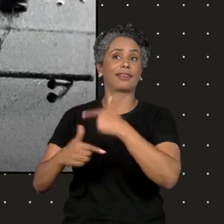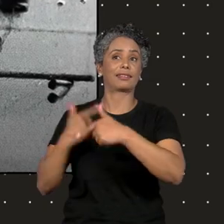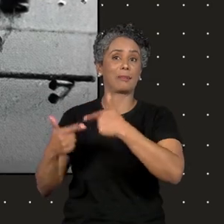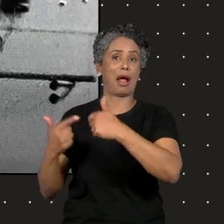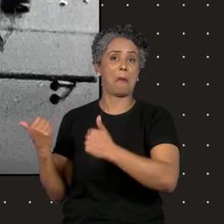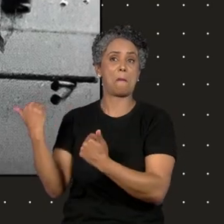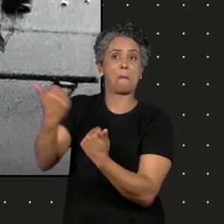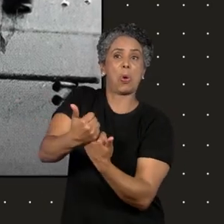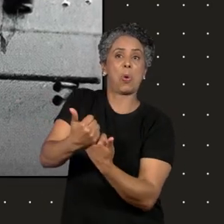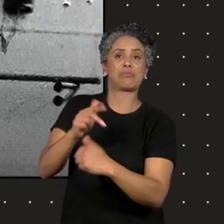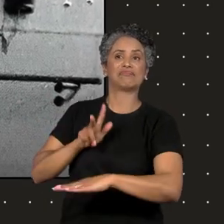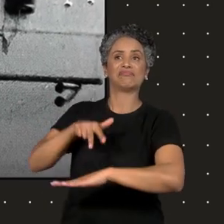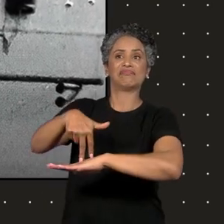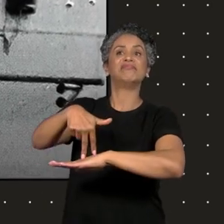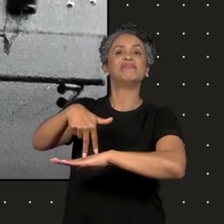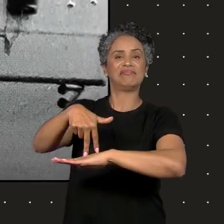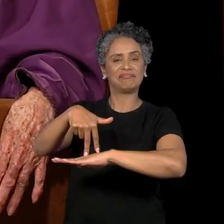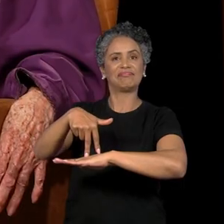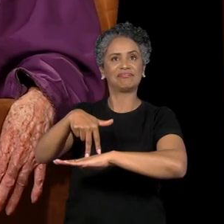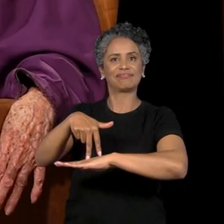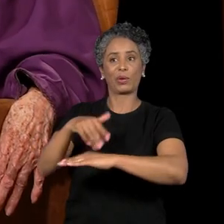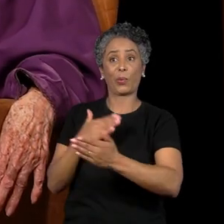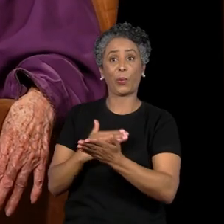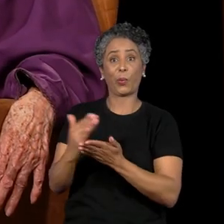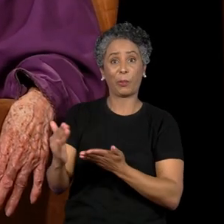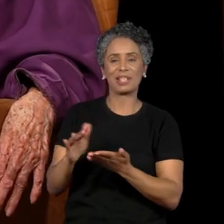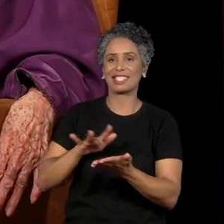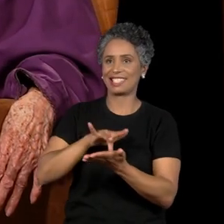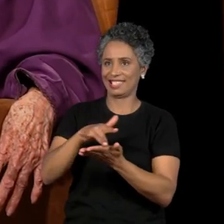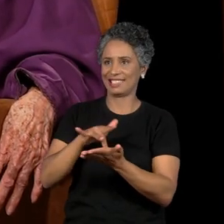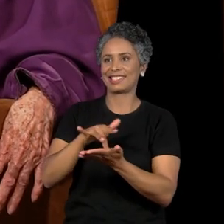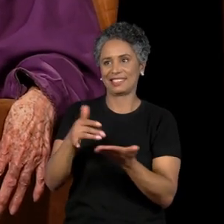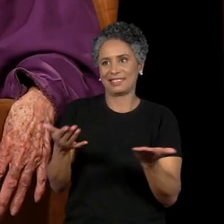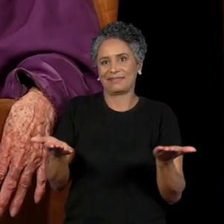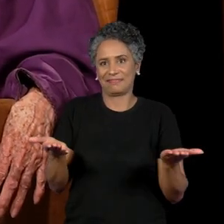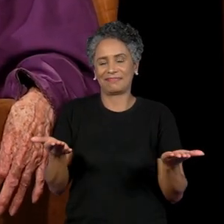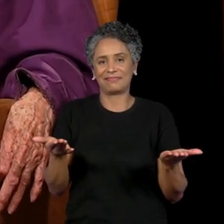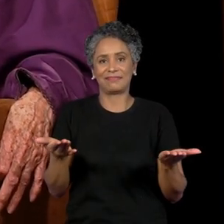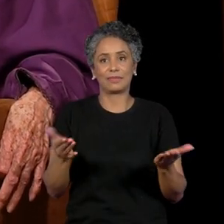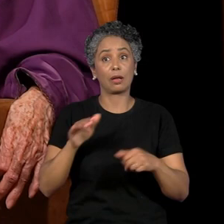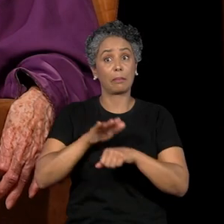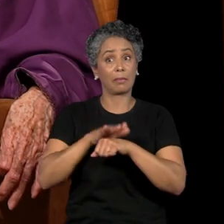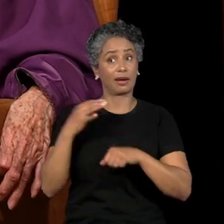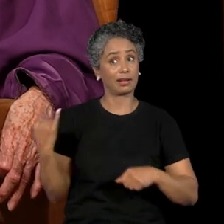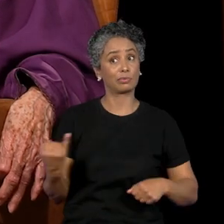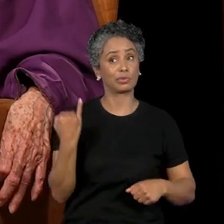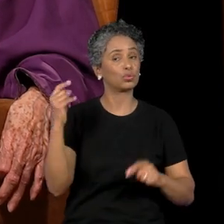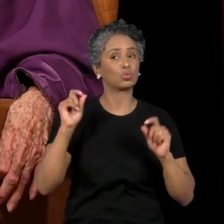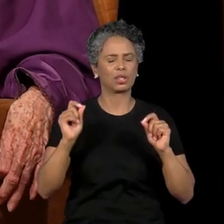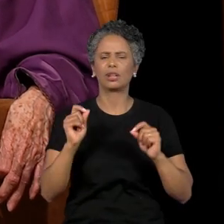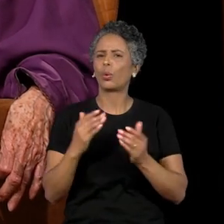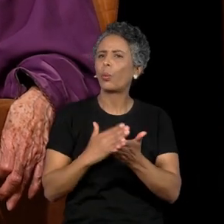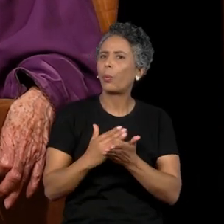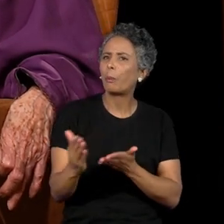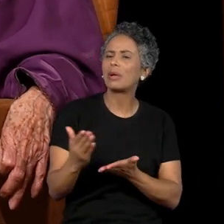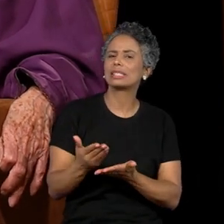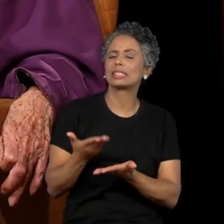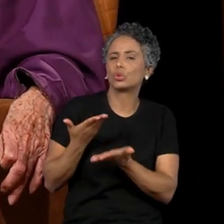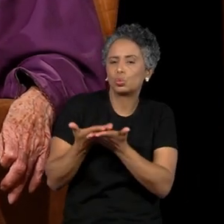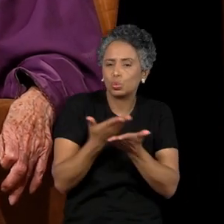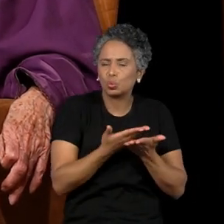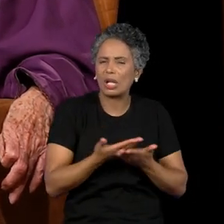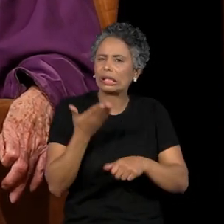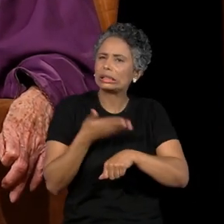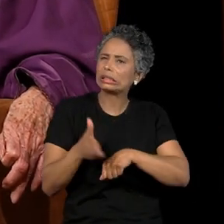E aquilo me fascinou, e eu entrei para a dança. Comecei a fazer a aula de dança à noite, porque